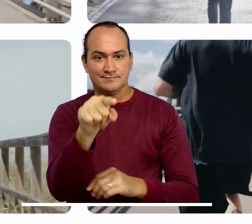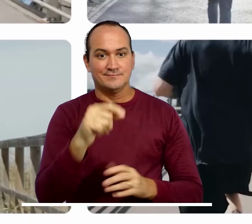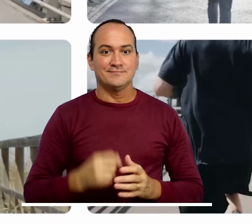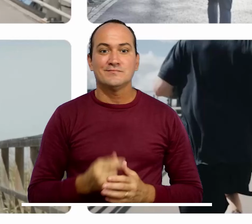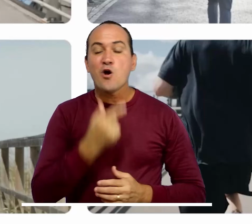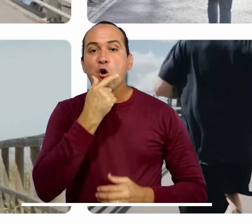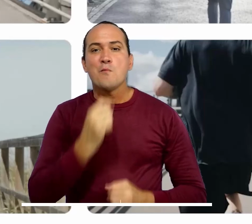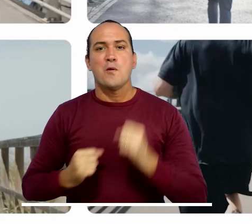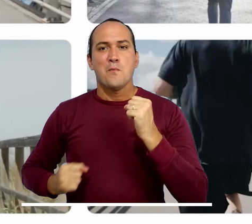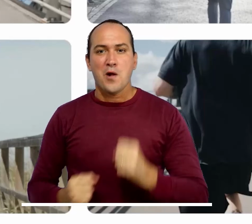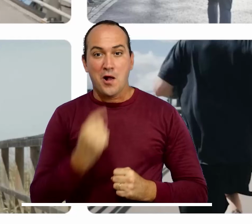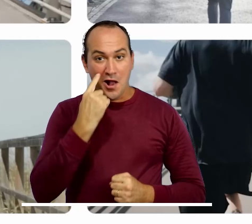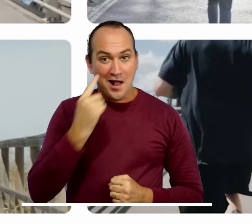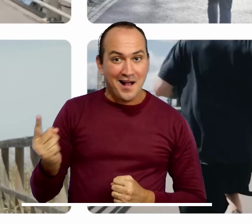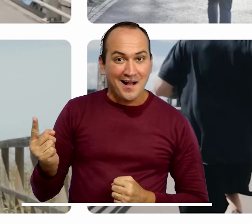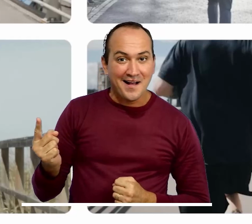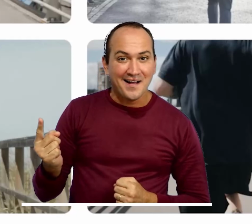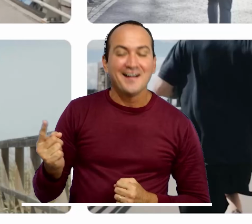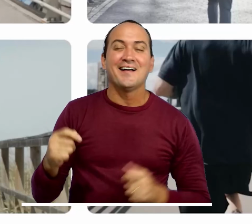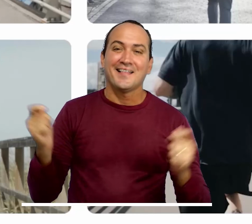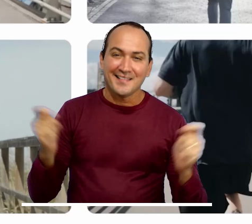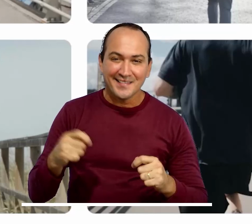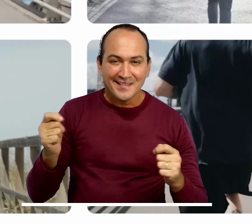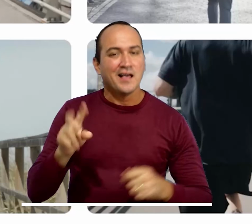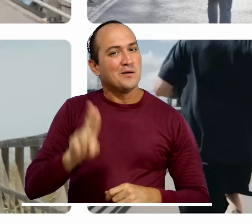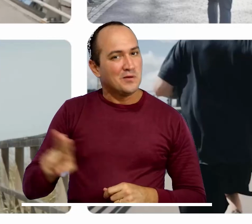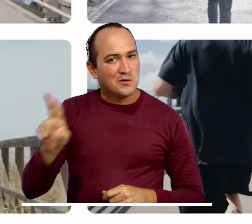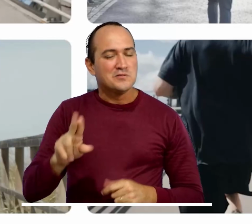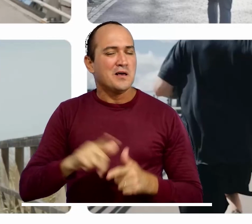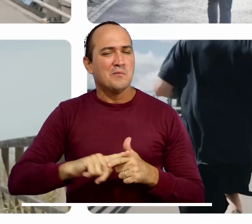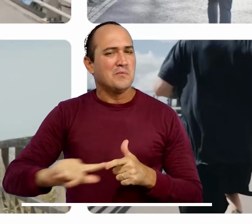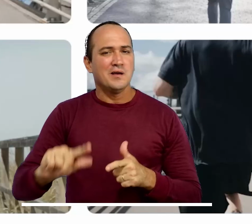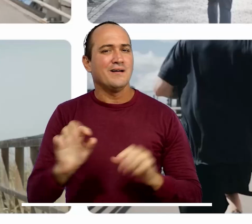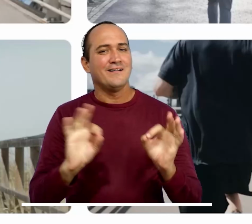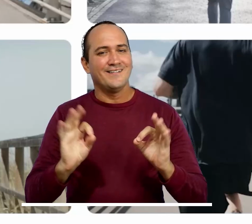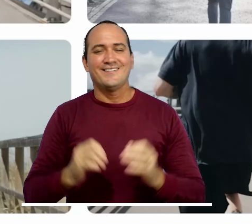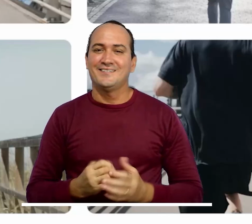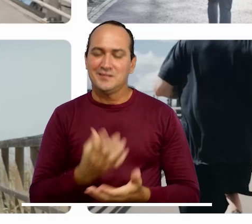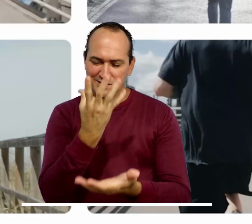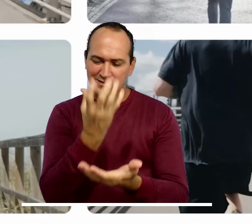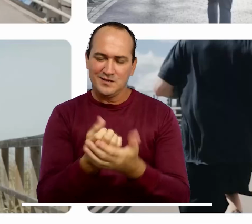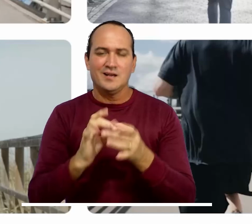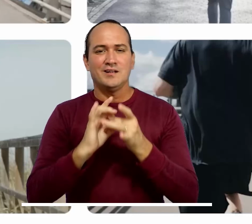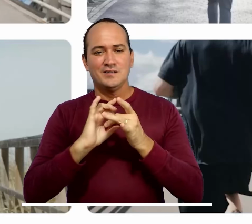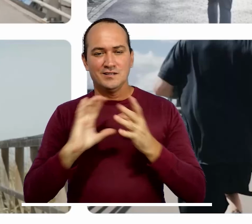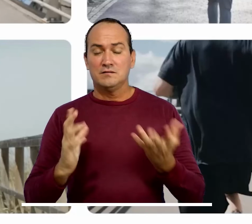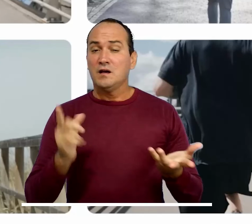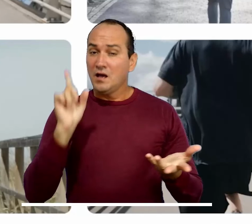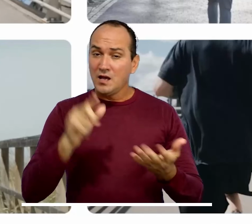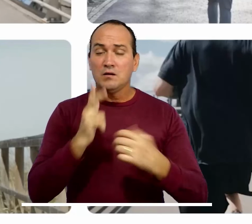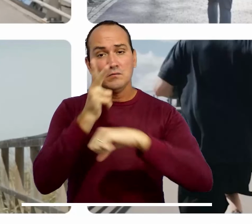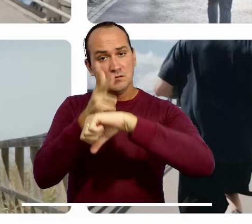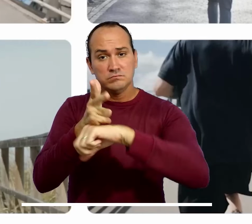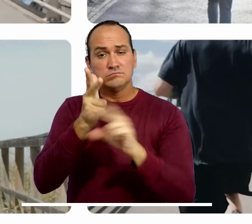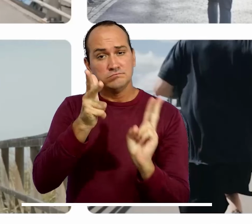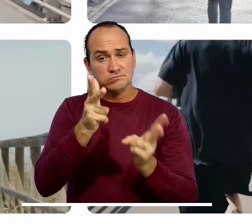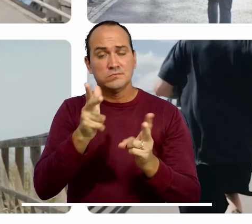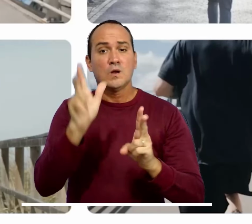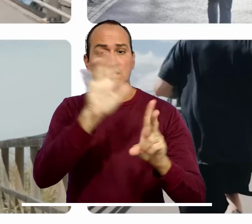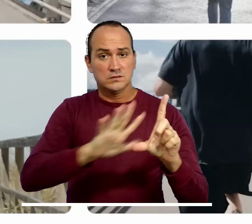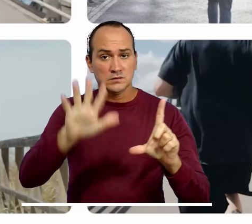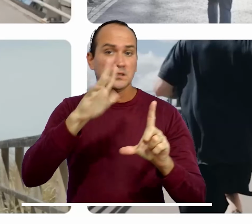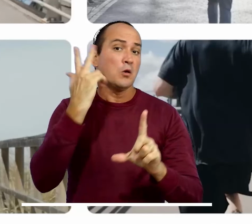É uma imagem que vocês podem baixar e utilizar sem problema. Como vocês estão vendo aqui, é uma imagem em câmera fixa, uma cena normal,